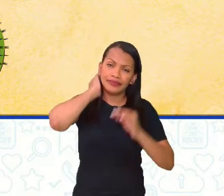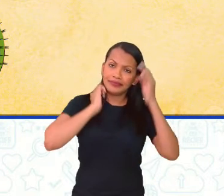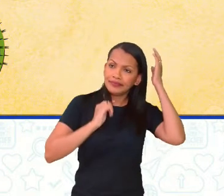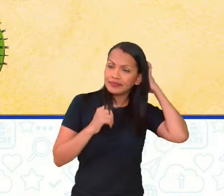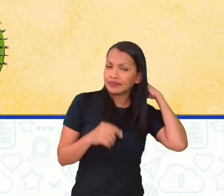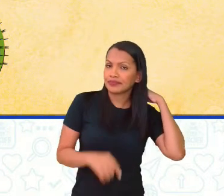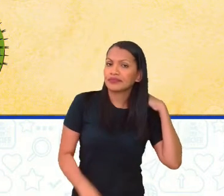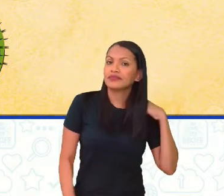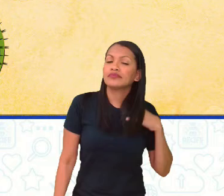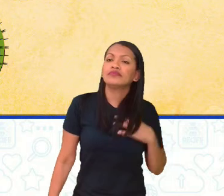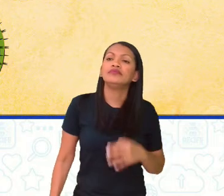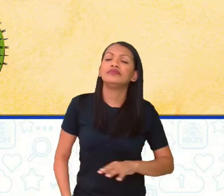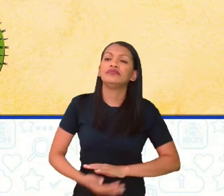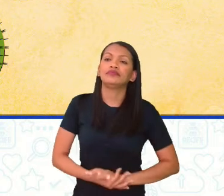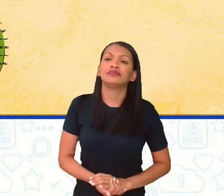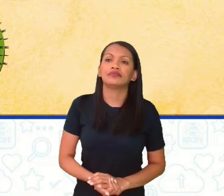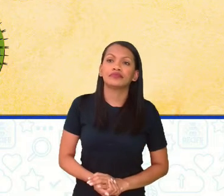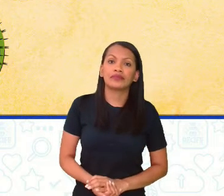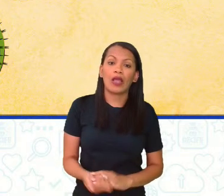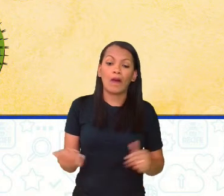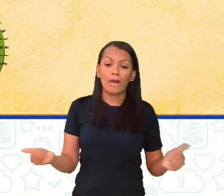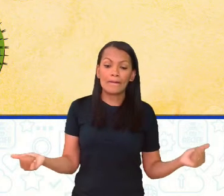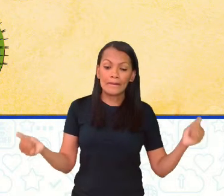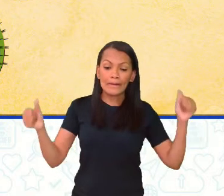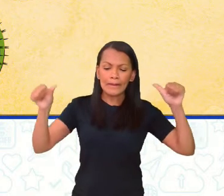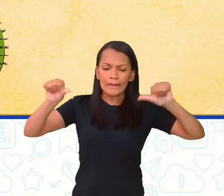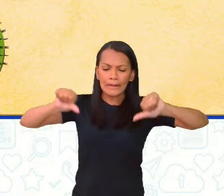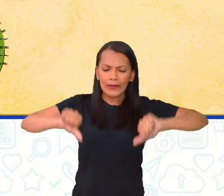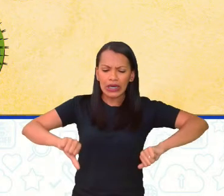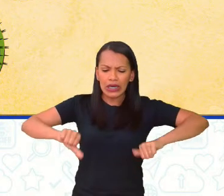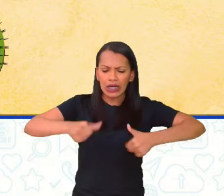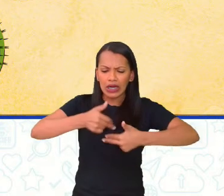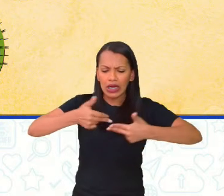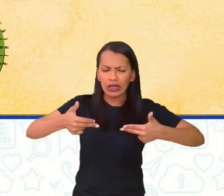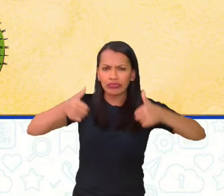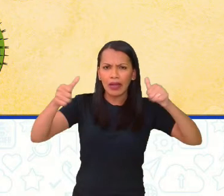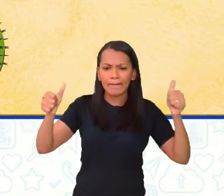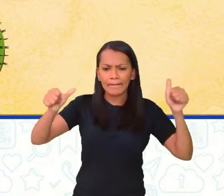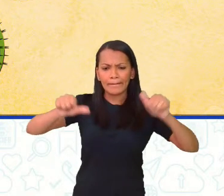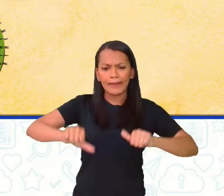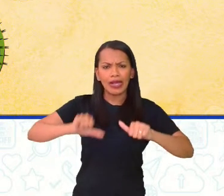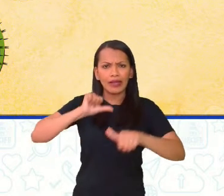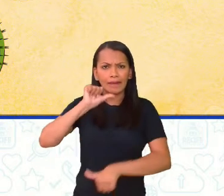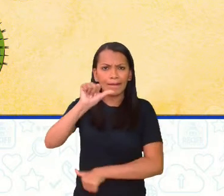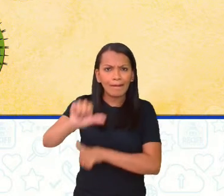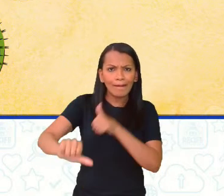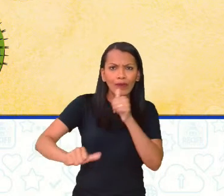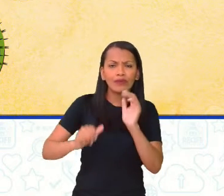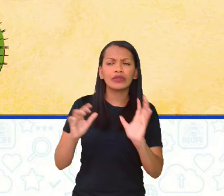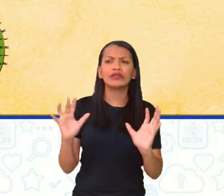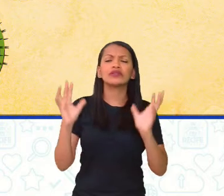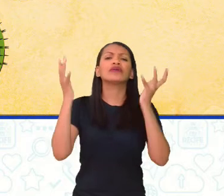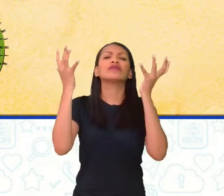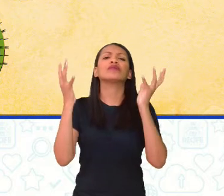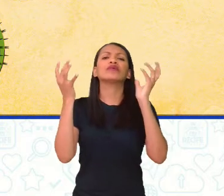acontecendo aí, né, os piores cenários, né, das alterações das mudanças climáticas na região Nordeste.